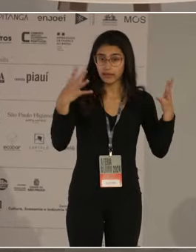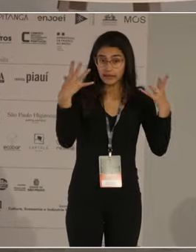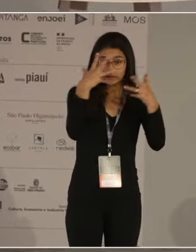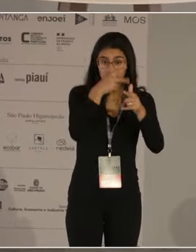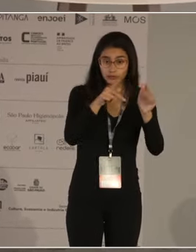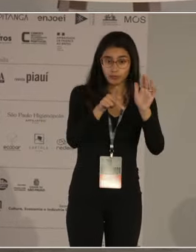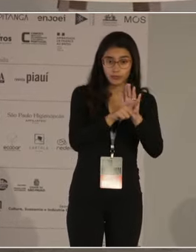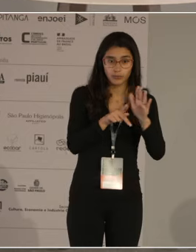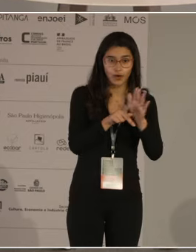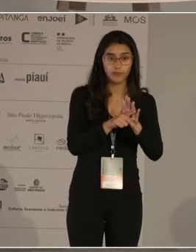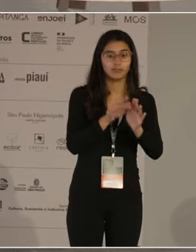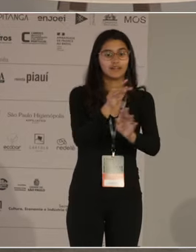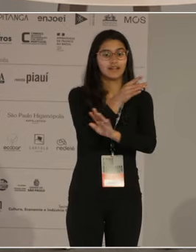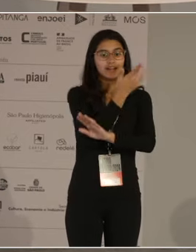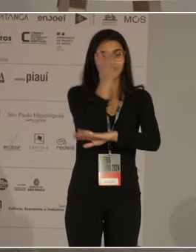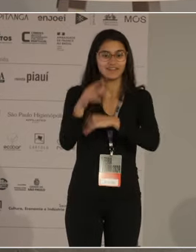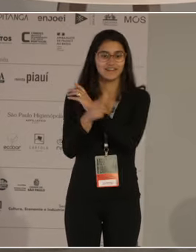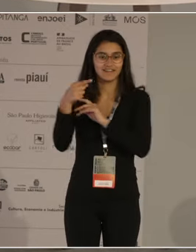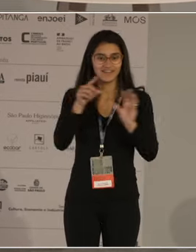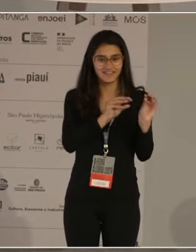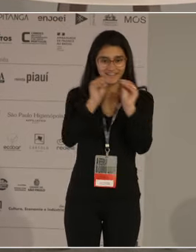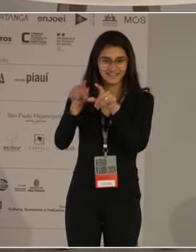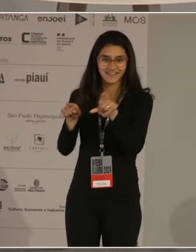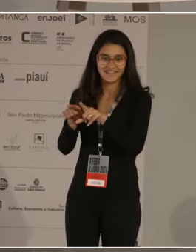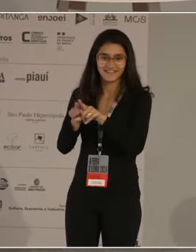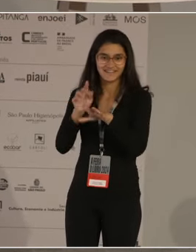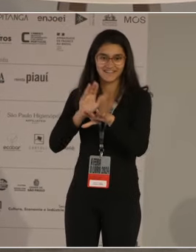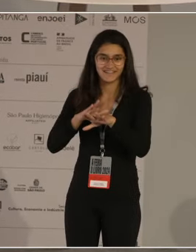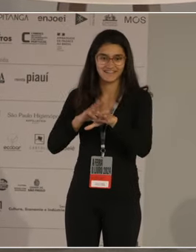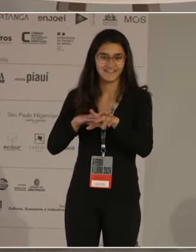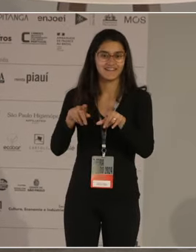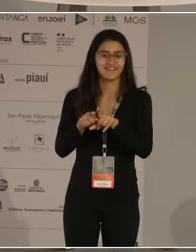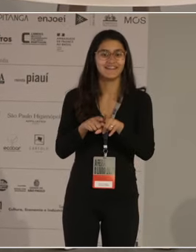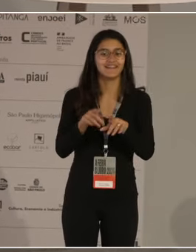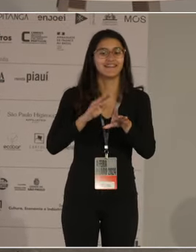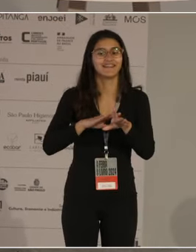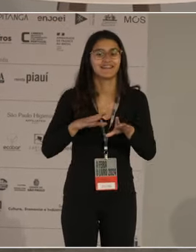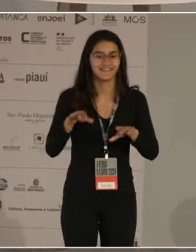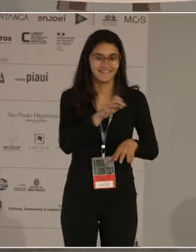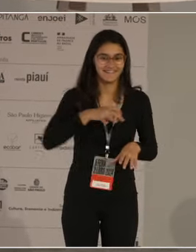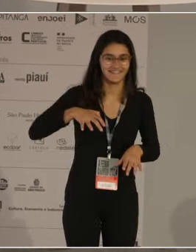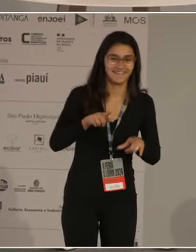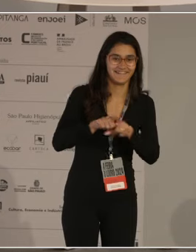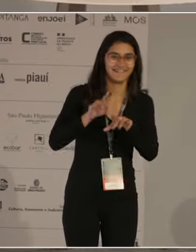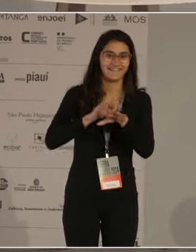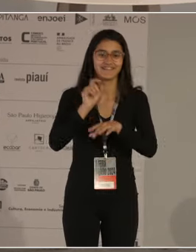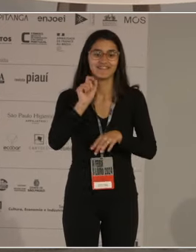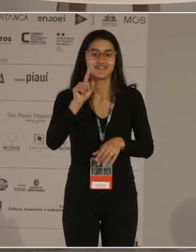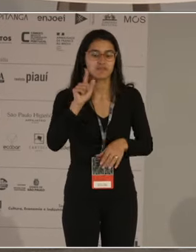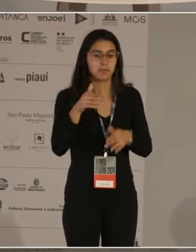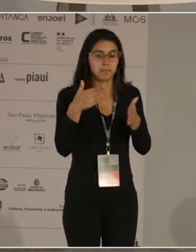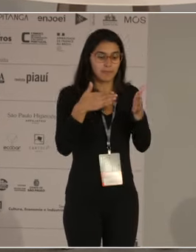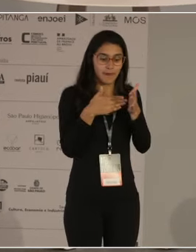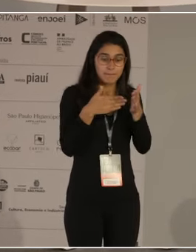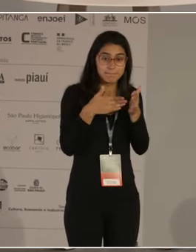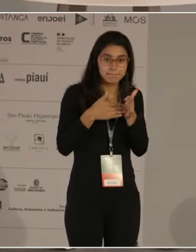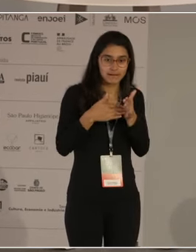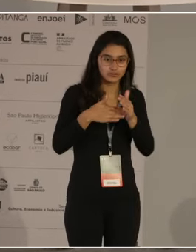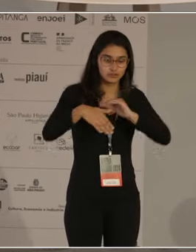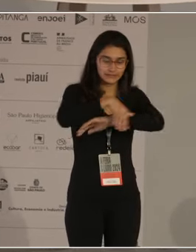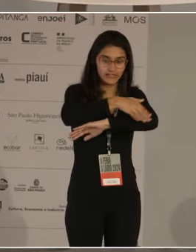natureza também, assim, se vocês forem para lá. E aí colocaram eles num terreno que na beira da estrada.